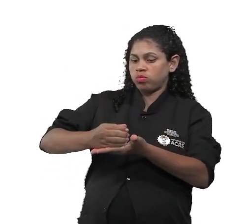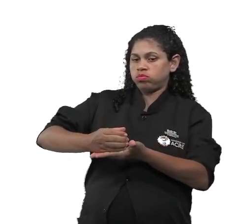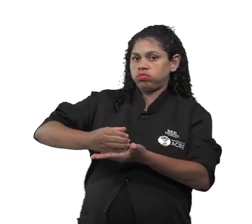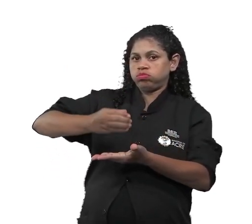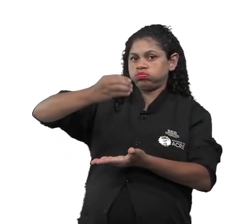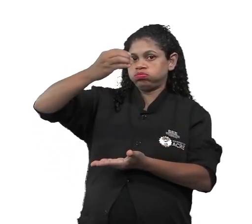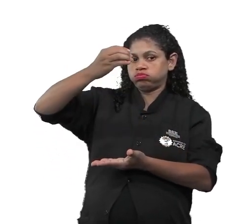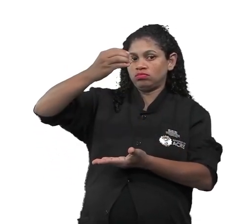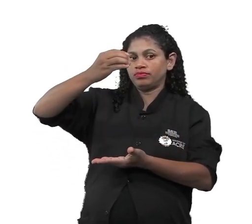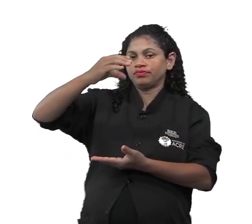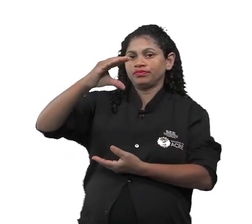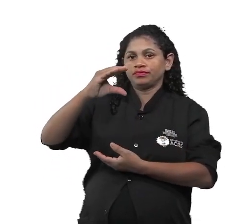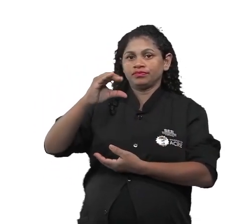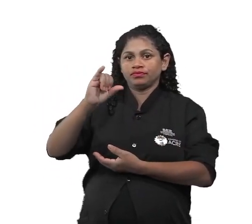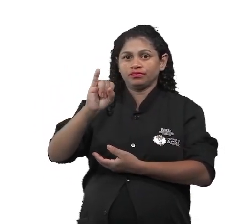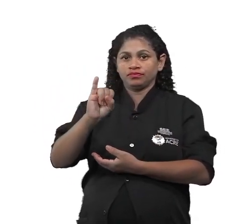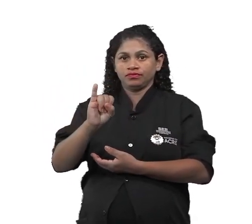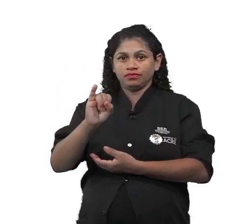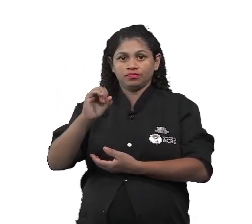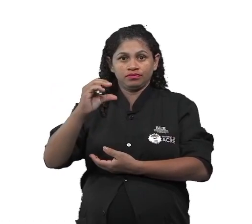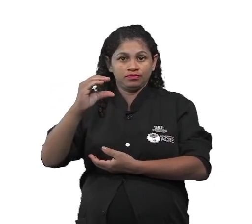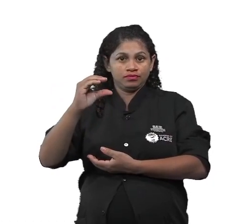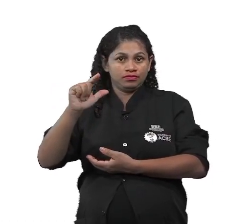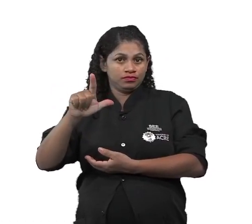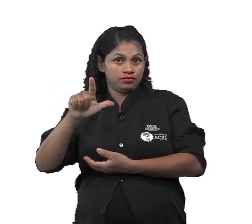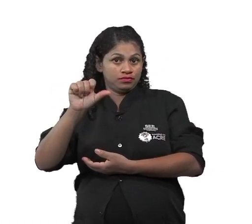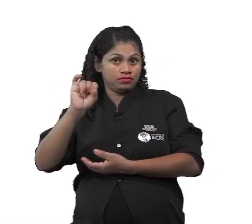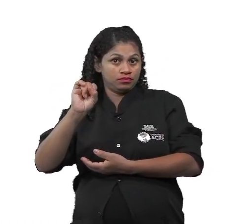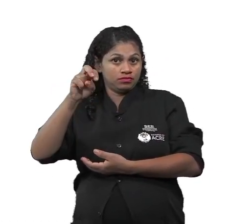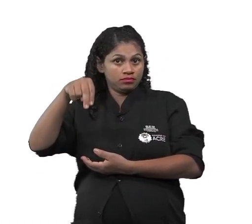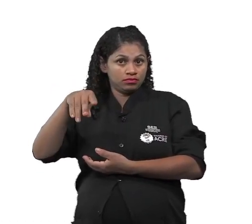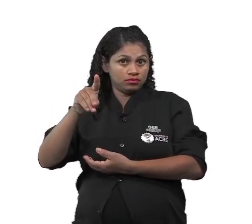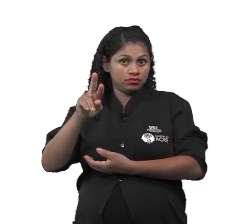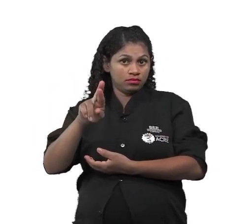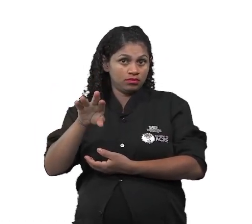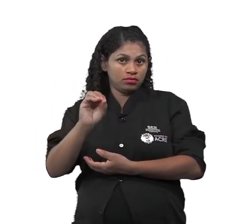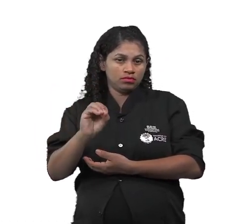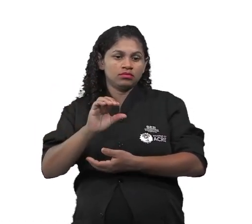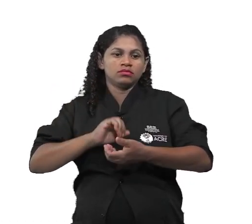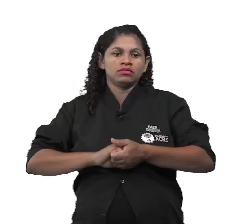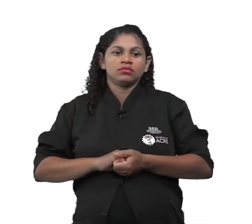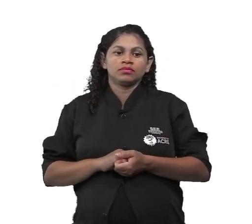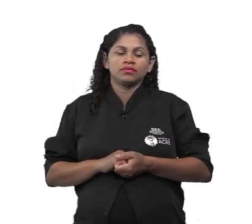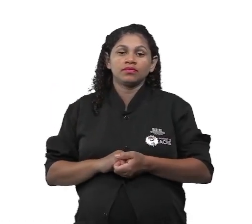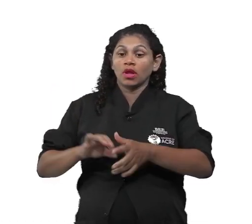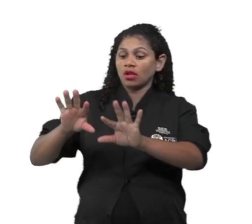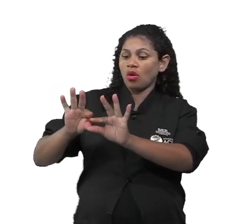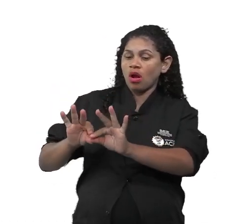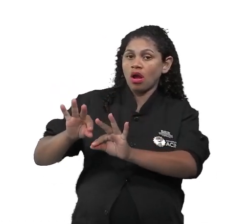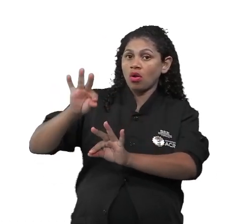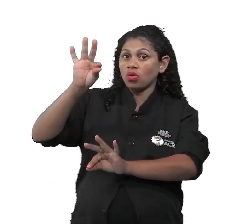Digamos que a altura desse cilindro seja 2R.